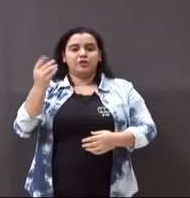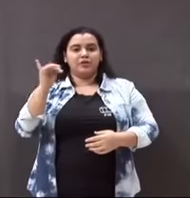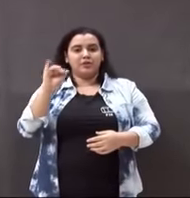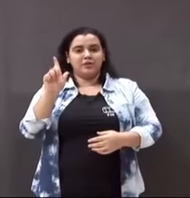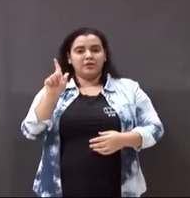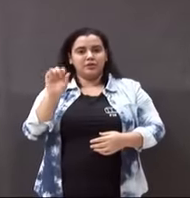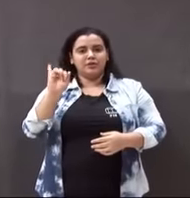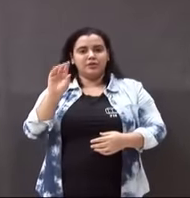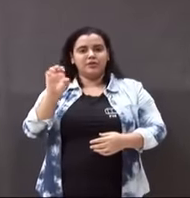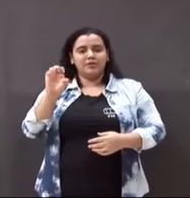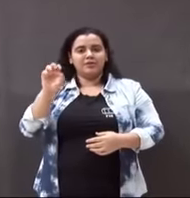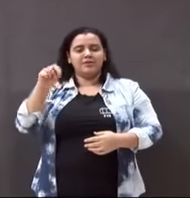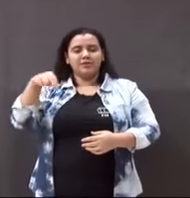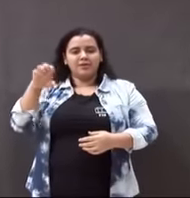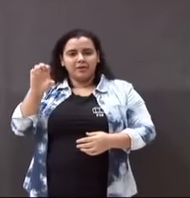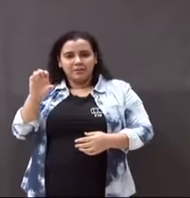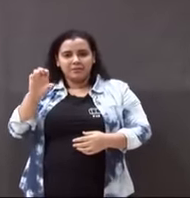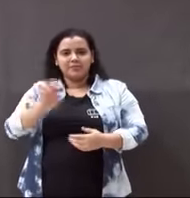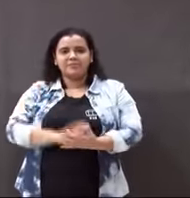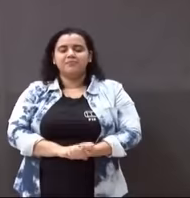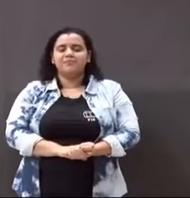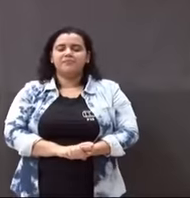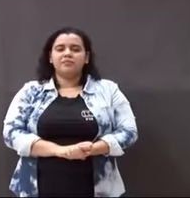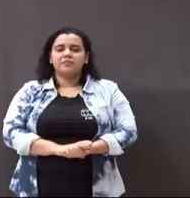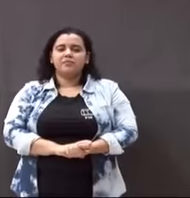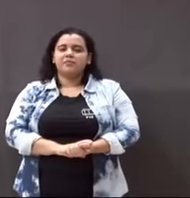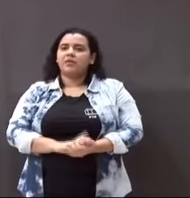Deus não tem para você o que você quer,